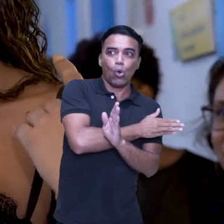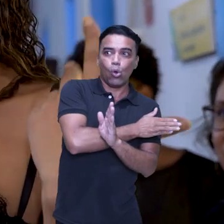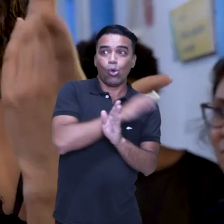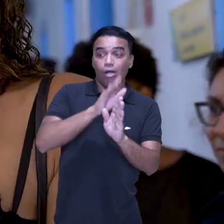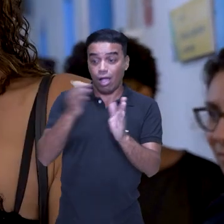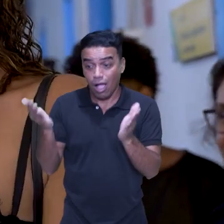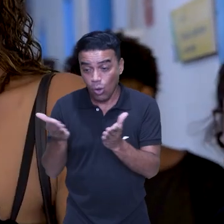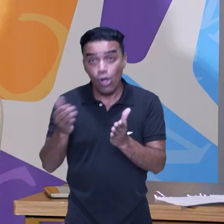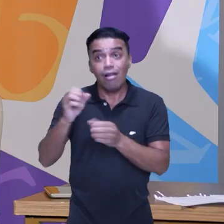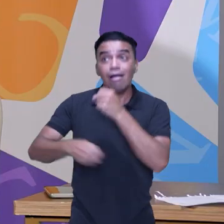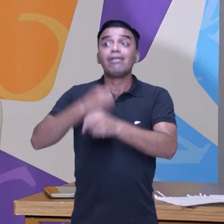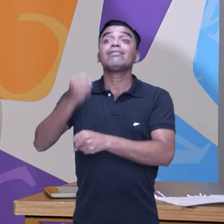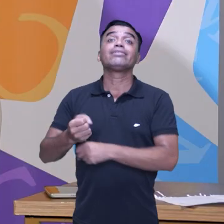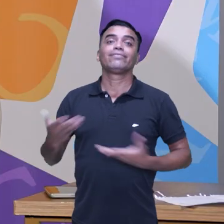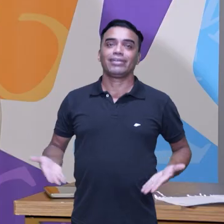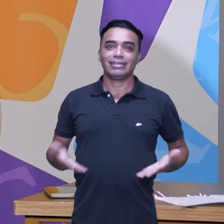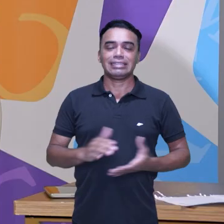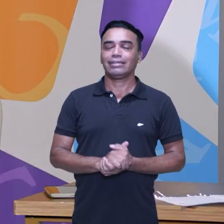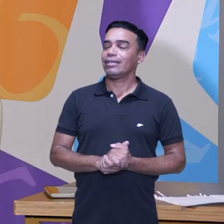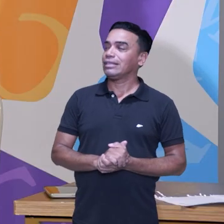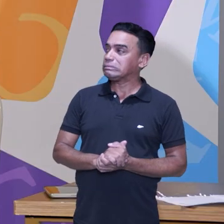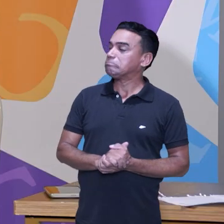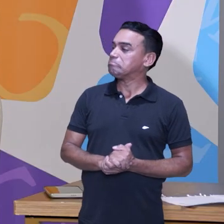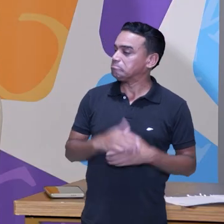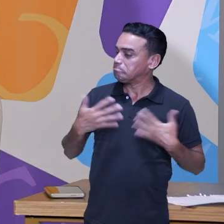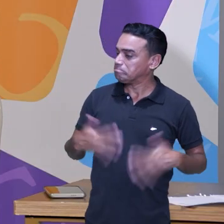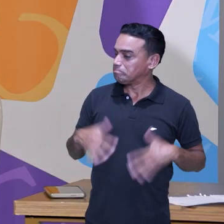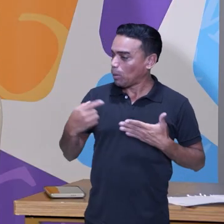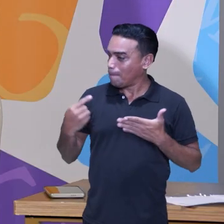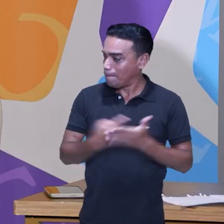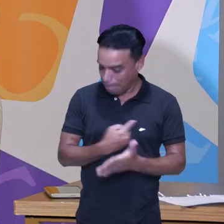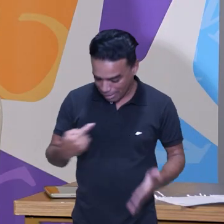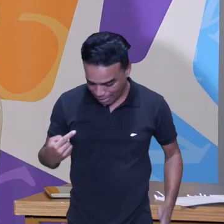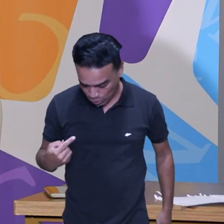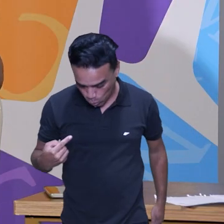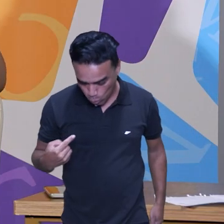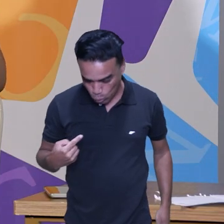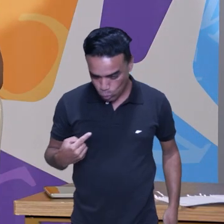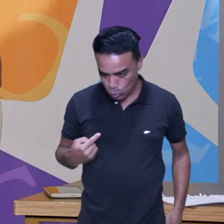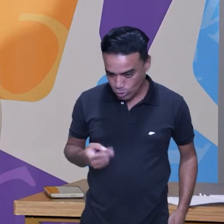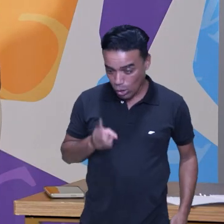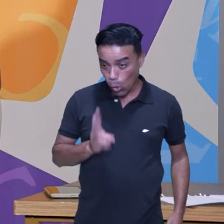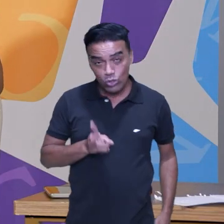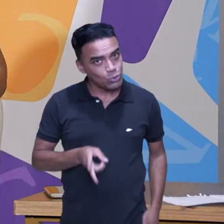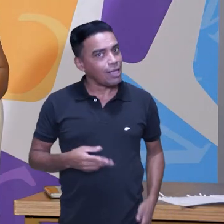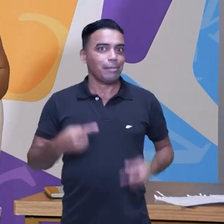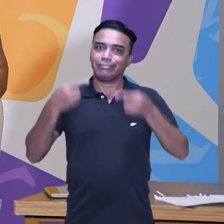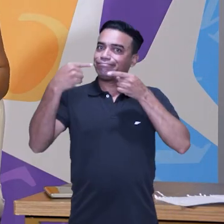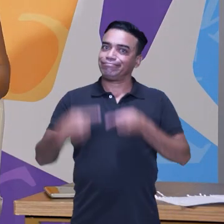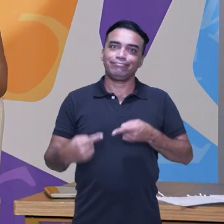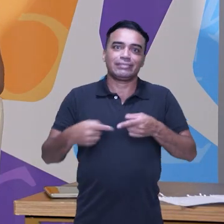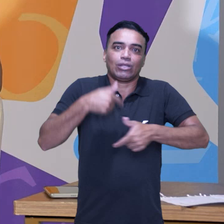você espera do ano que vem? Olha essa pergunta. Olha, continua sendo um desafio, né? Quando a